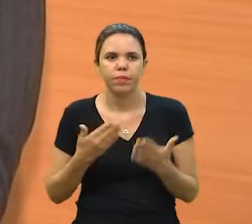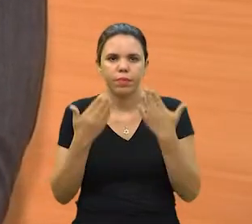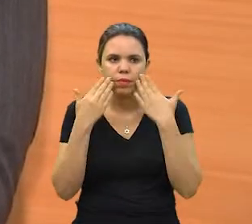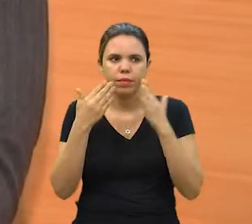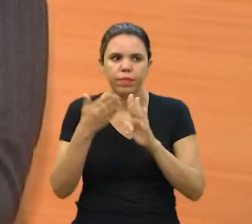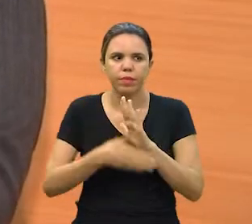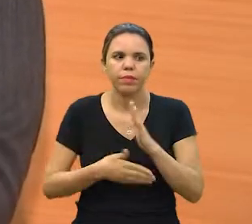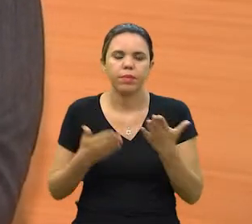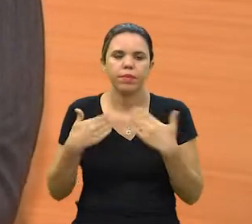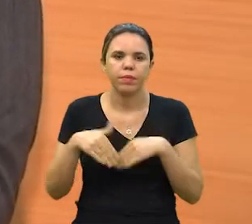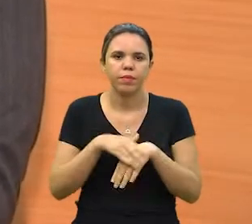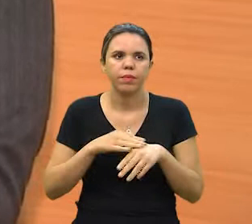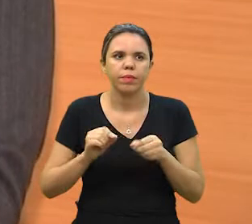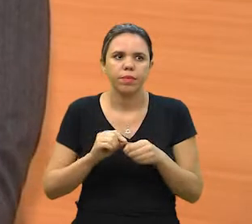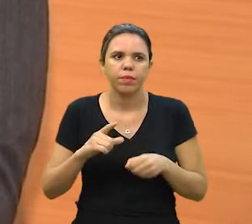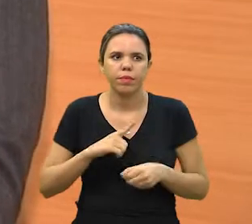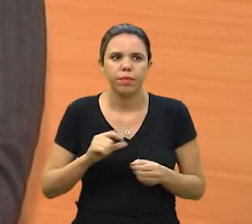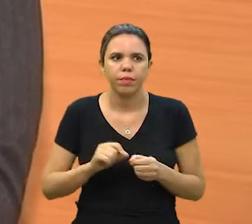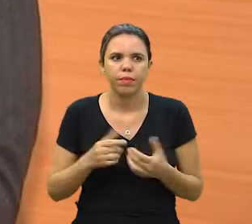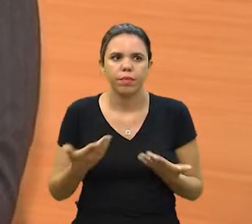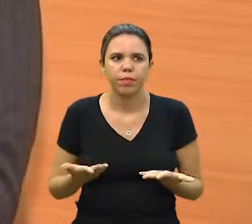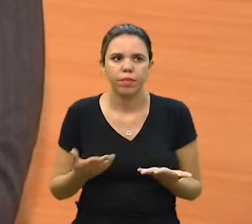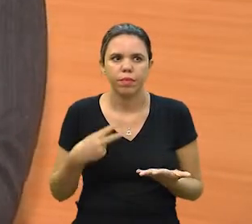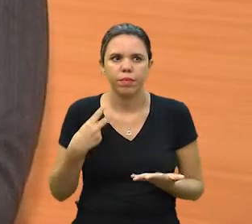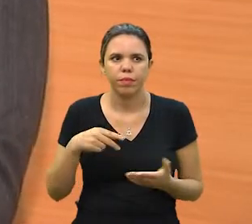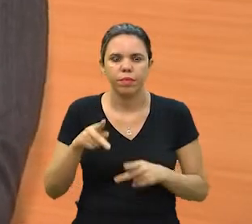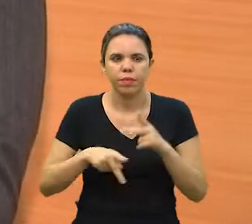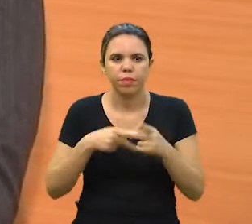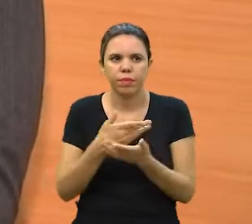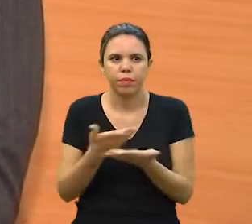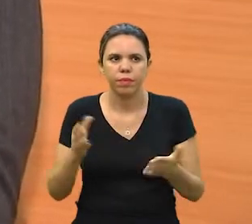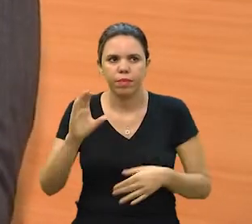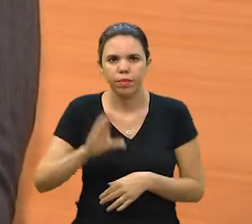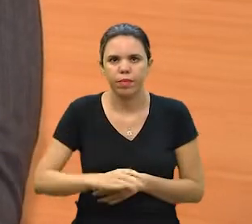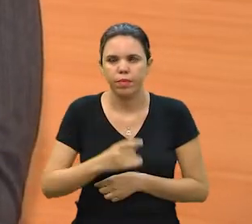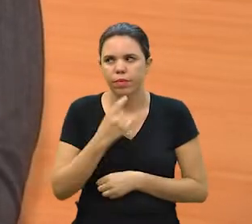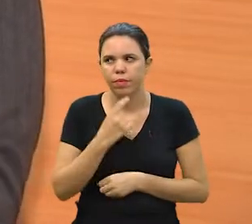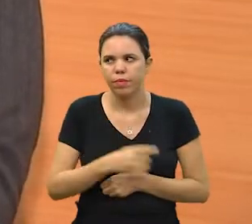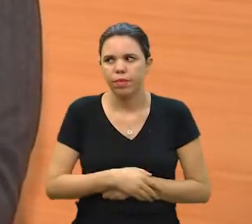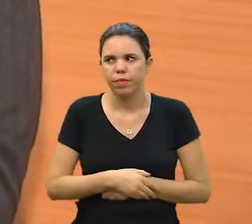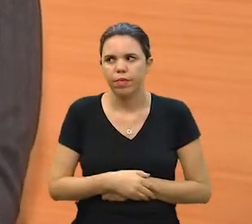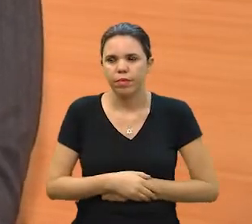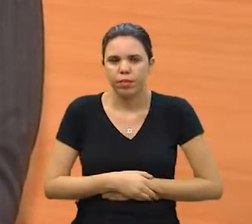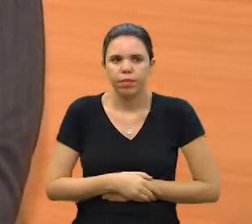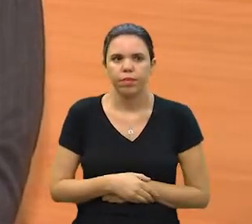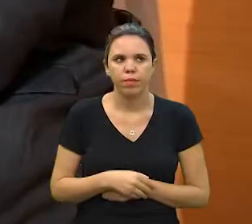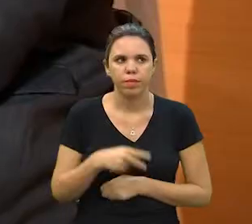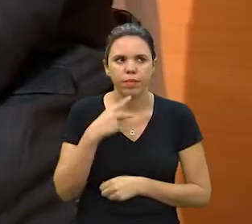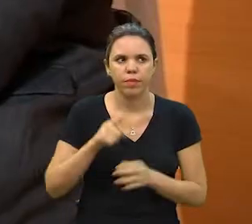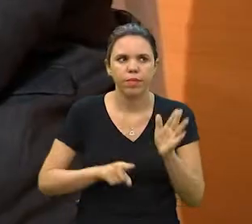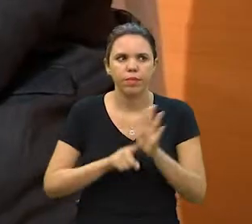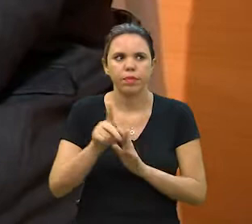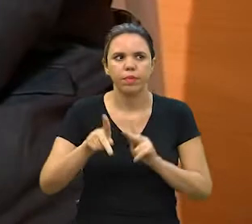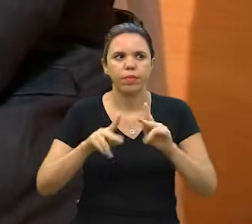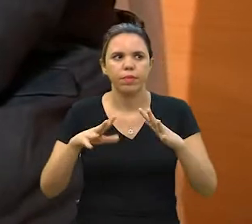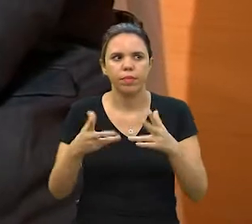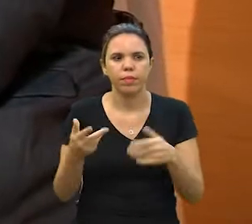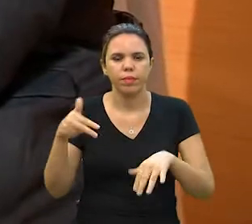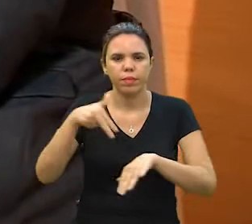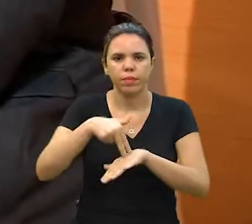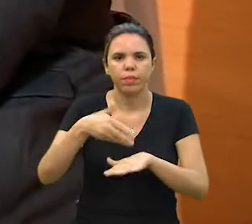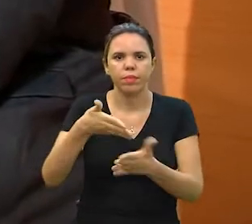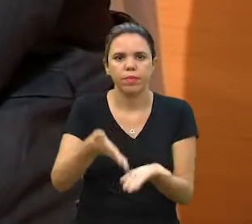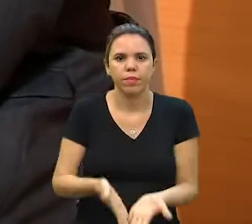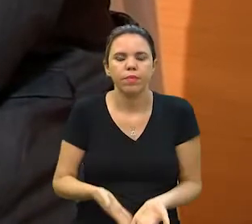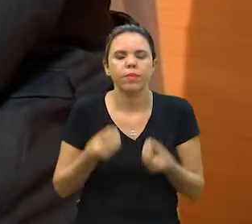uma prestação de contas também, é um bate-papo que a gente tem, né, com os nossos eleitores e os cidadãos de Campinas. Vereador, eu tenho perguntado para todo